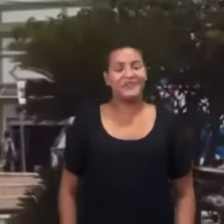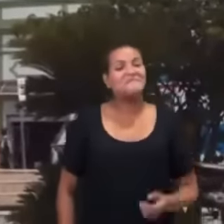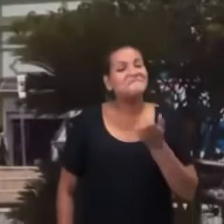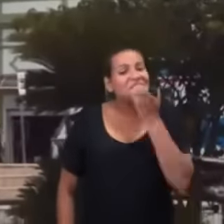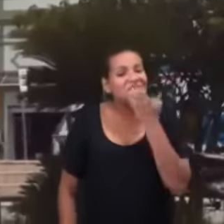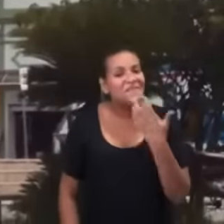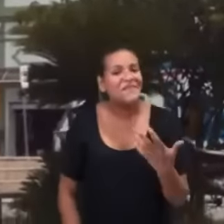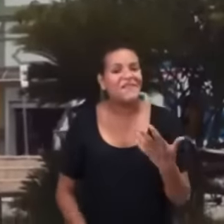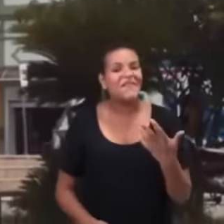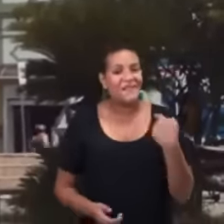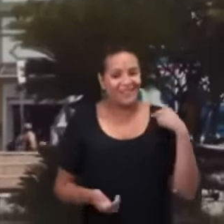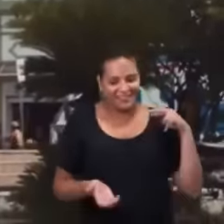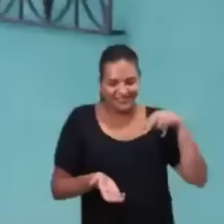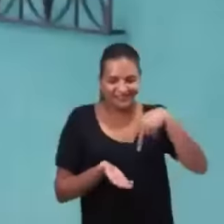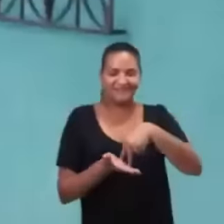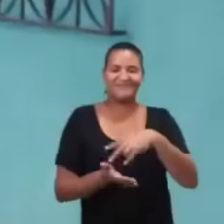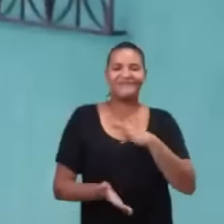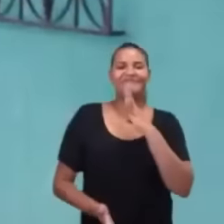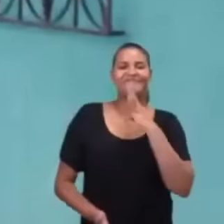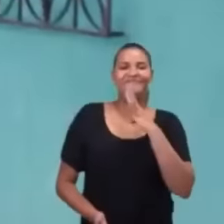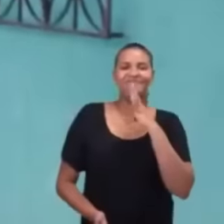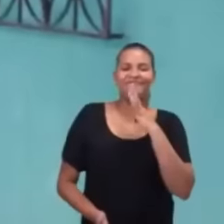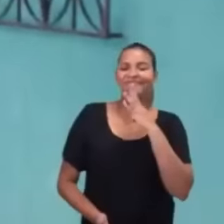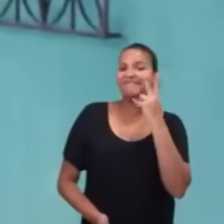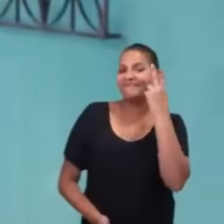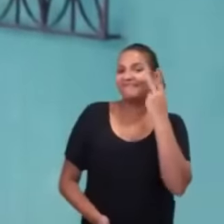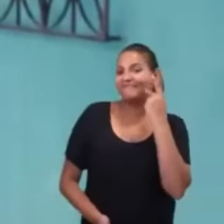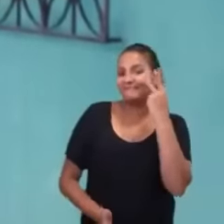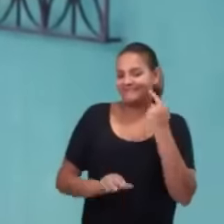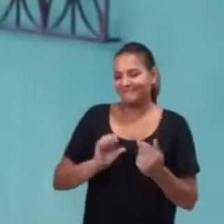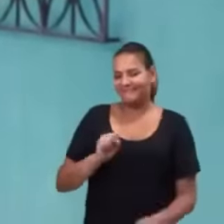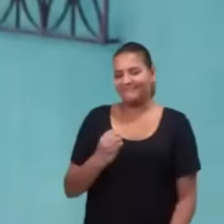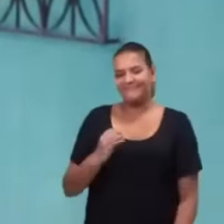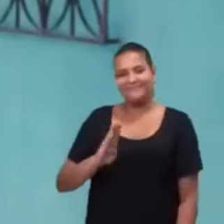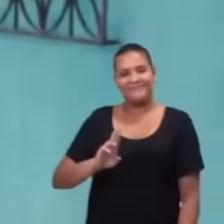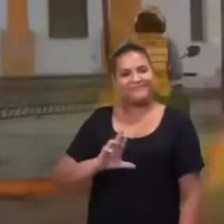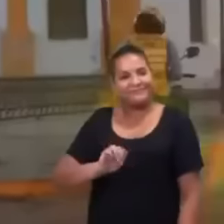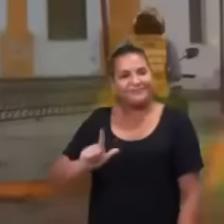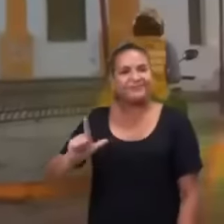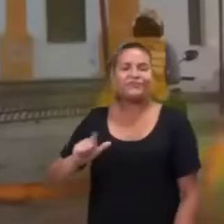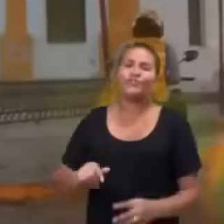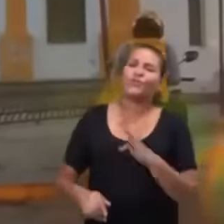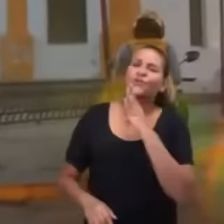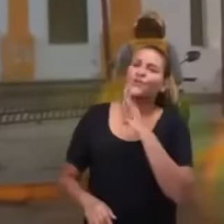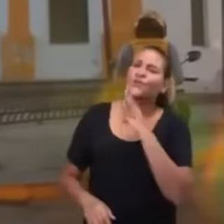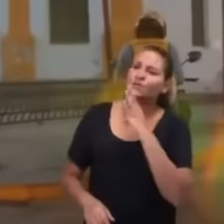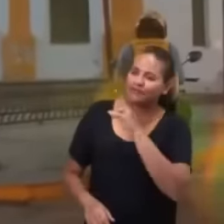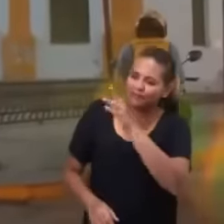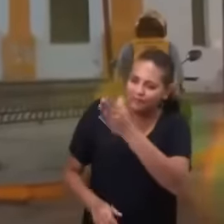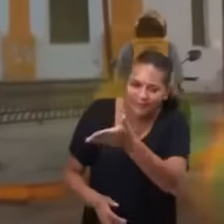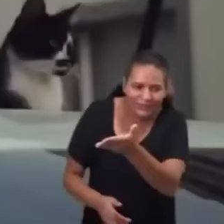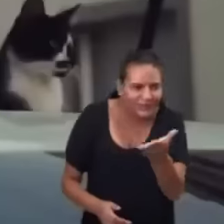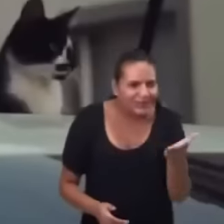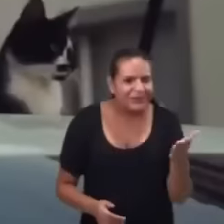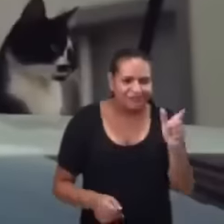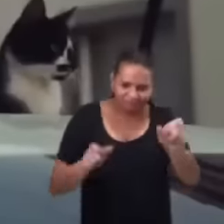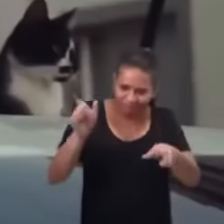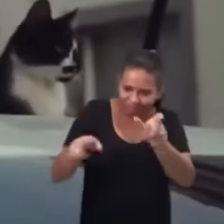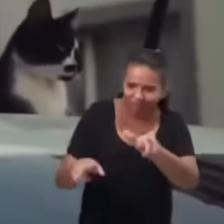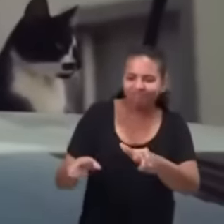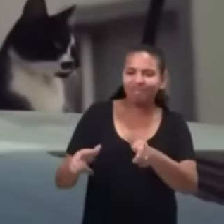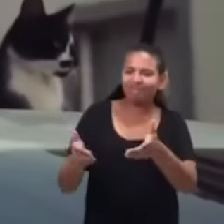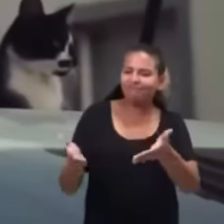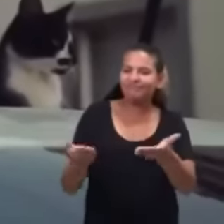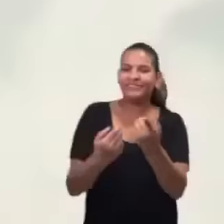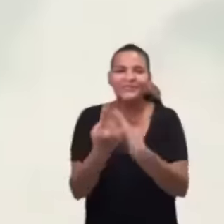É muito bom estar aqui em Sobral para conhecer as pessoas por trás do sucesso dessa cidade que é referência em educação no Brasil. E por